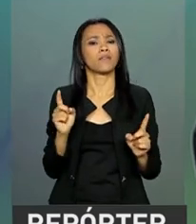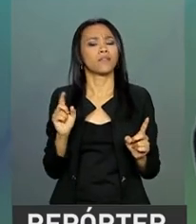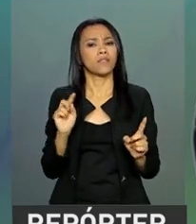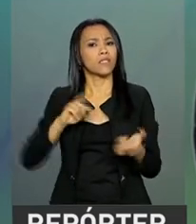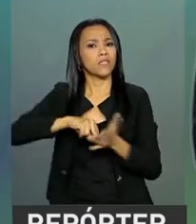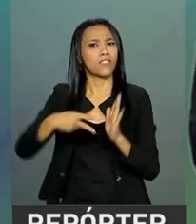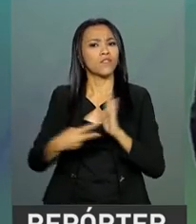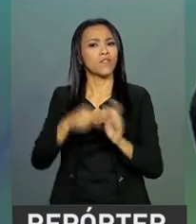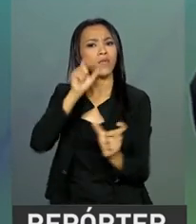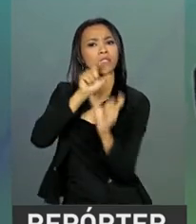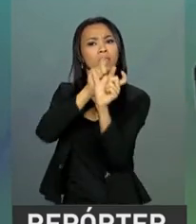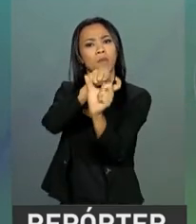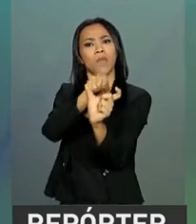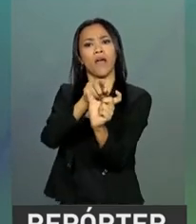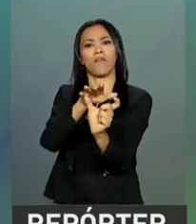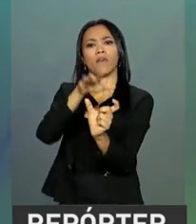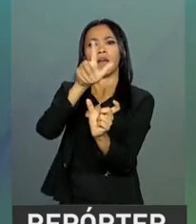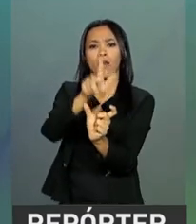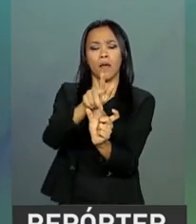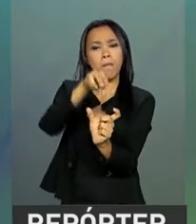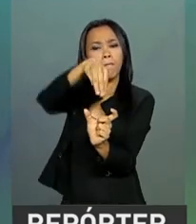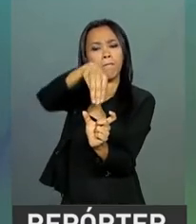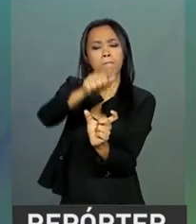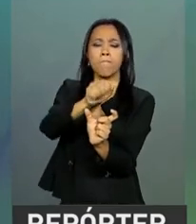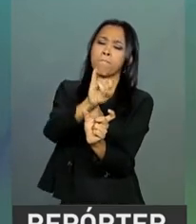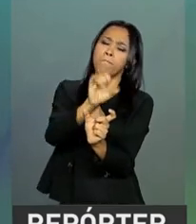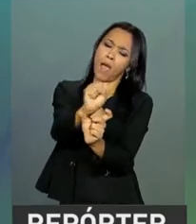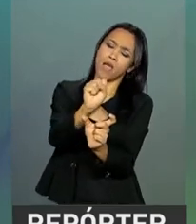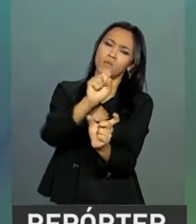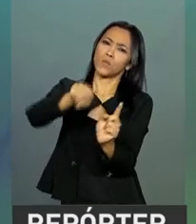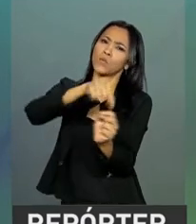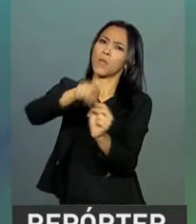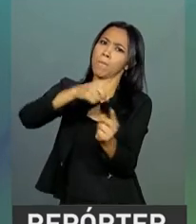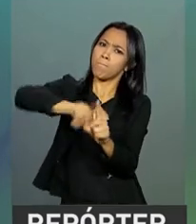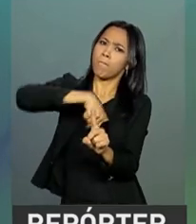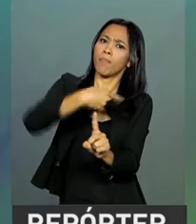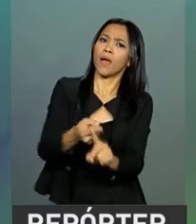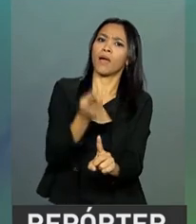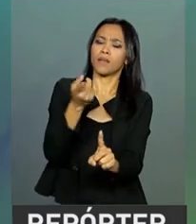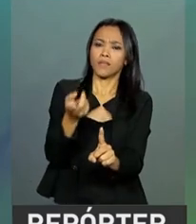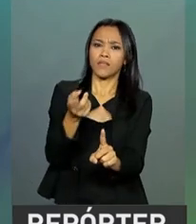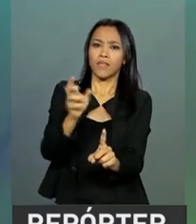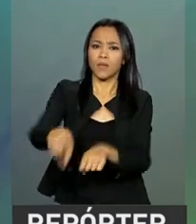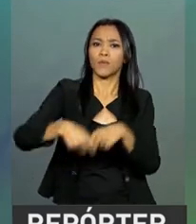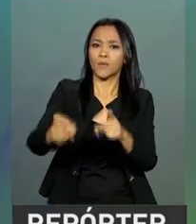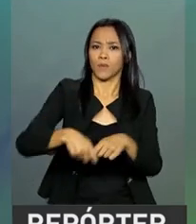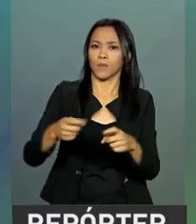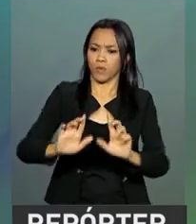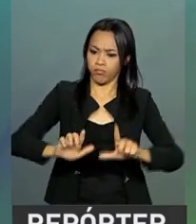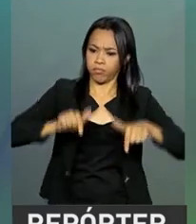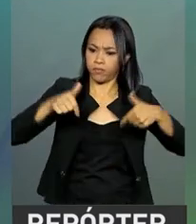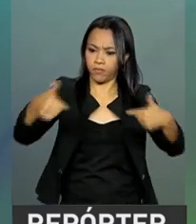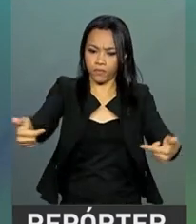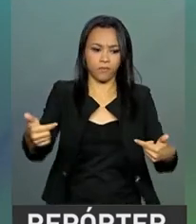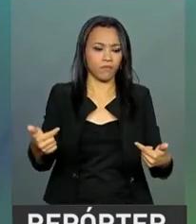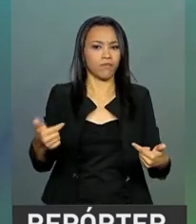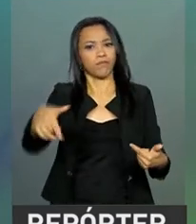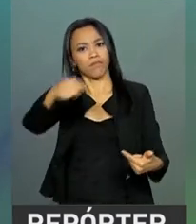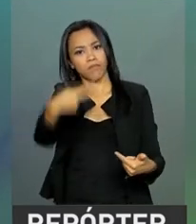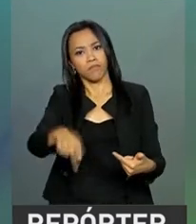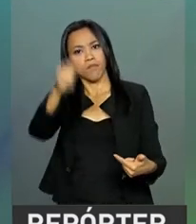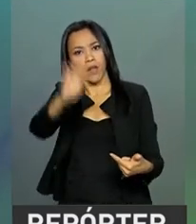significado aditivo mas é um mais que a agricultura faz pela economia brasileira não há dúvida quando nós